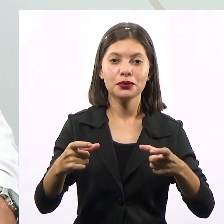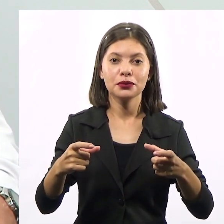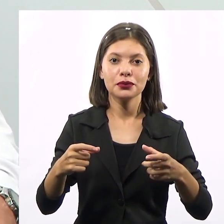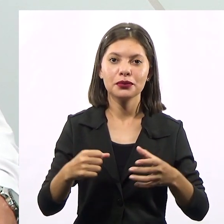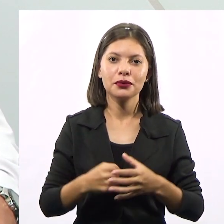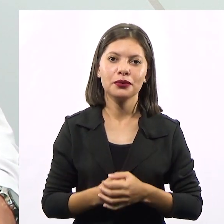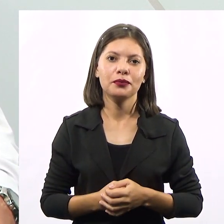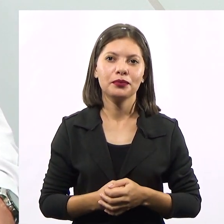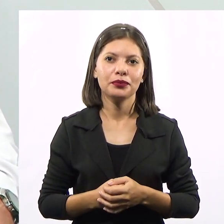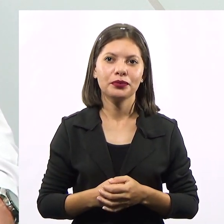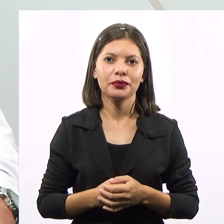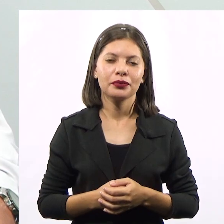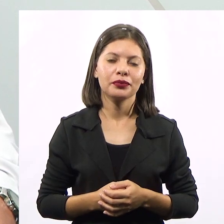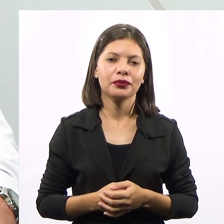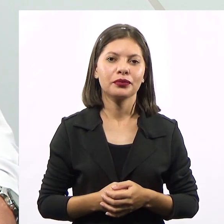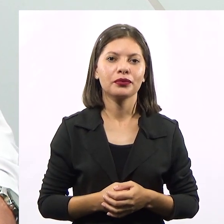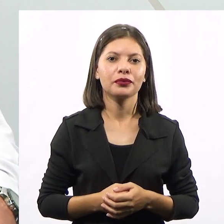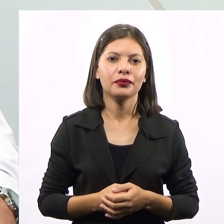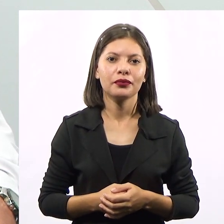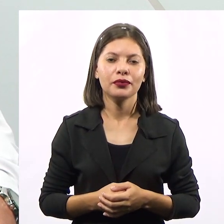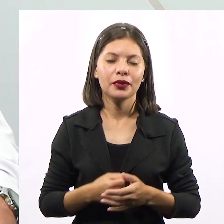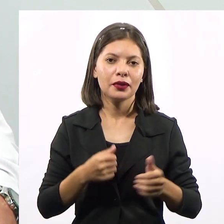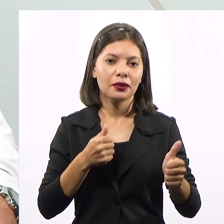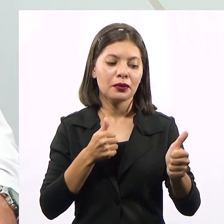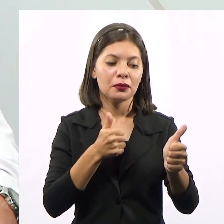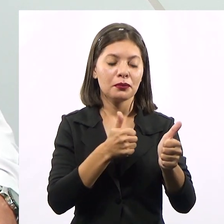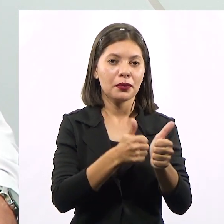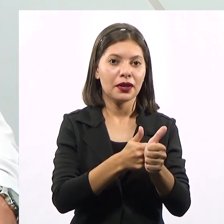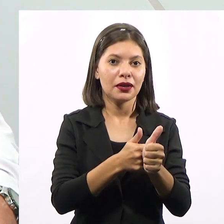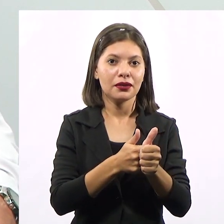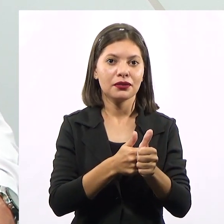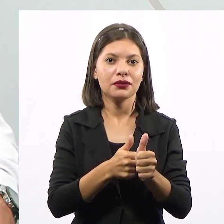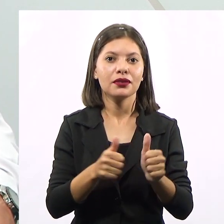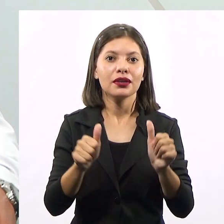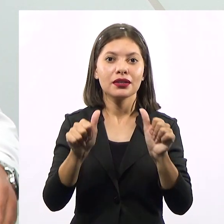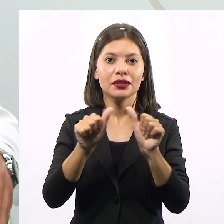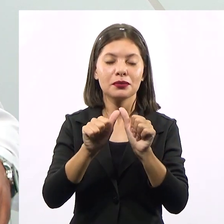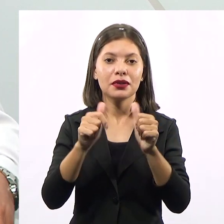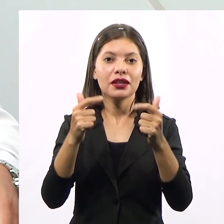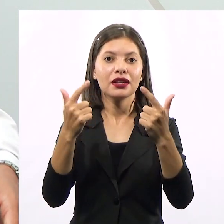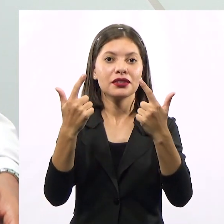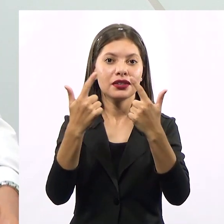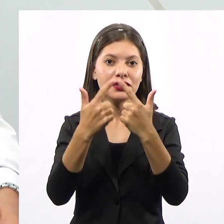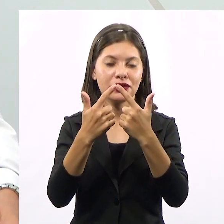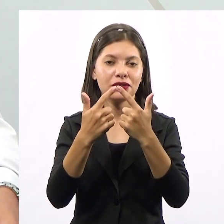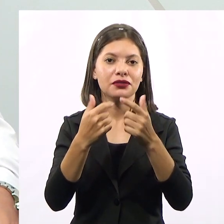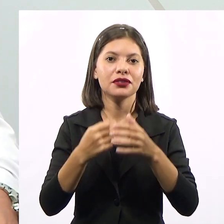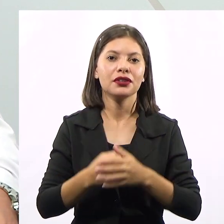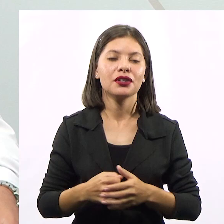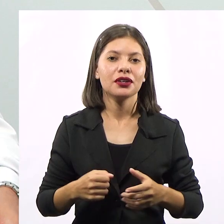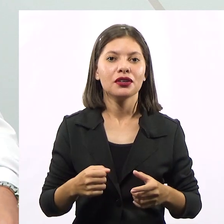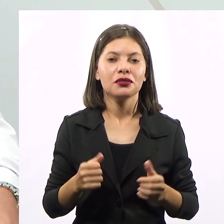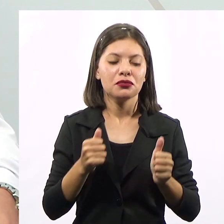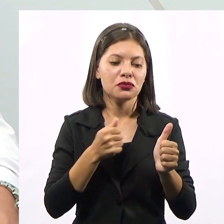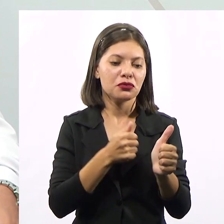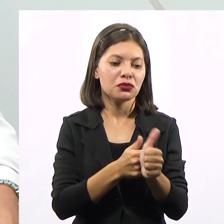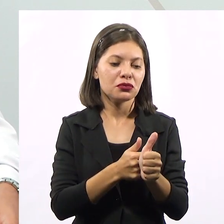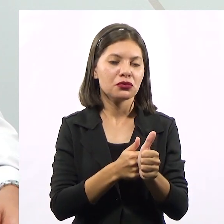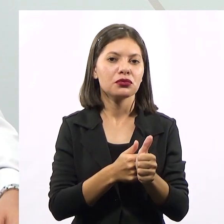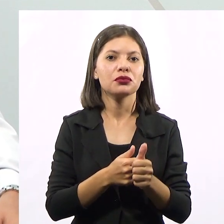está instalado a cerca de 500 metros? A Assembleia Legislativa também está instalada a mais ou